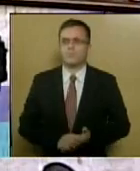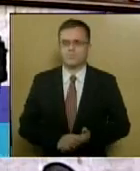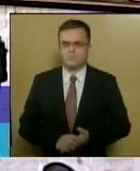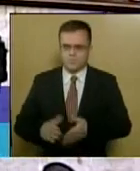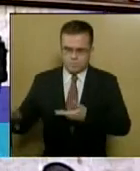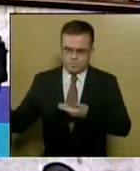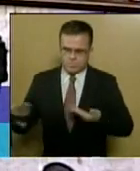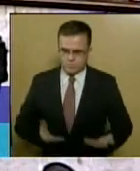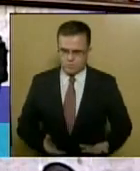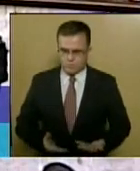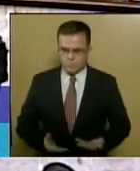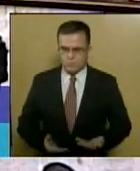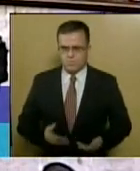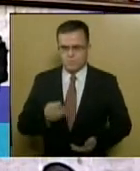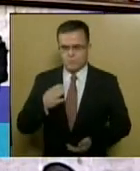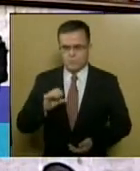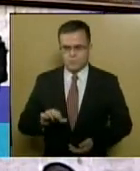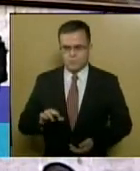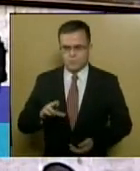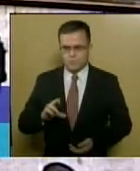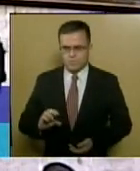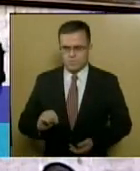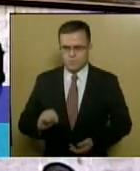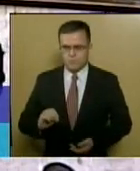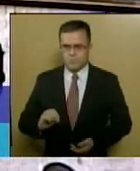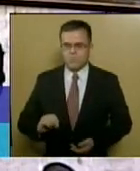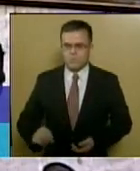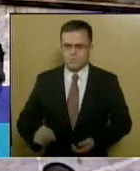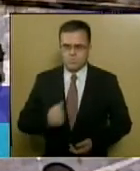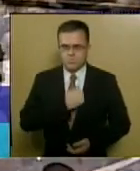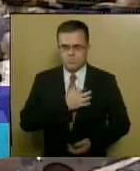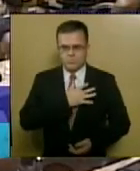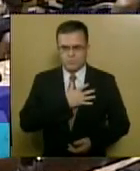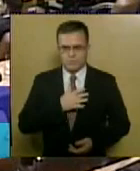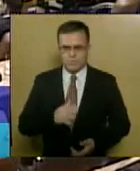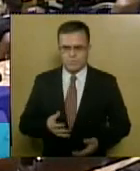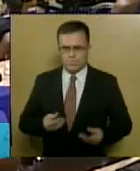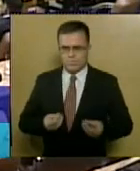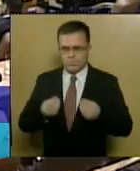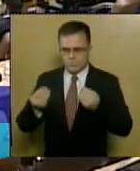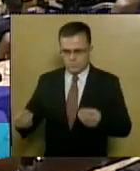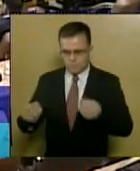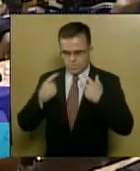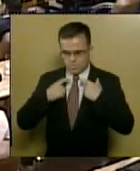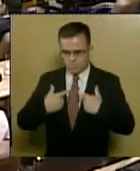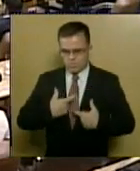Convidamos o comandante do 28º BC, o Coronel Kister, para receber a medalha em nome da instituição.